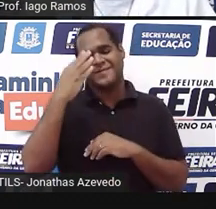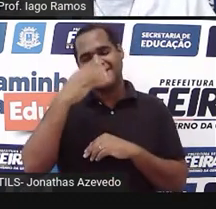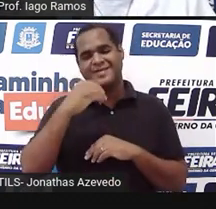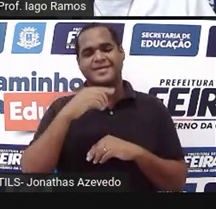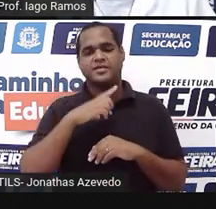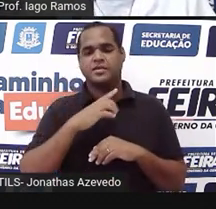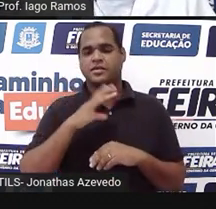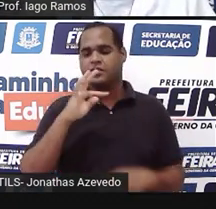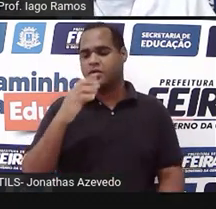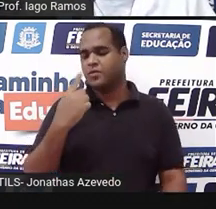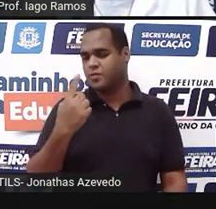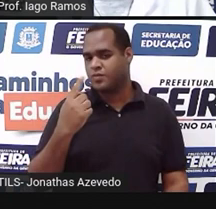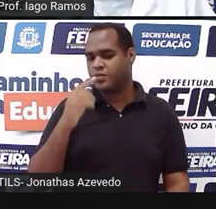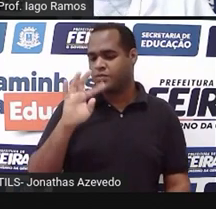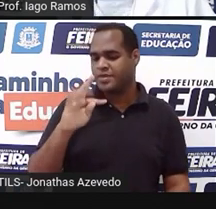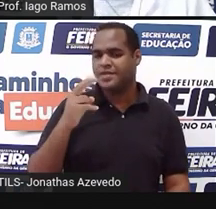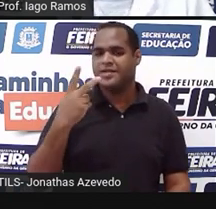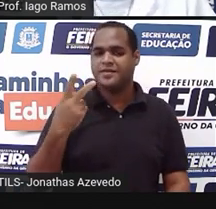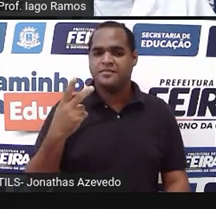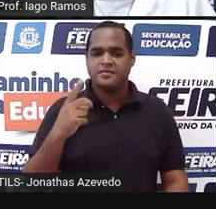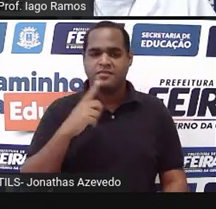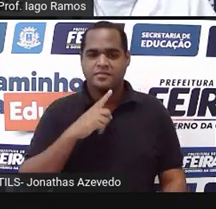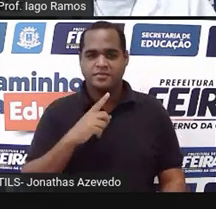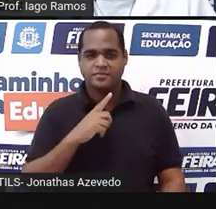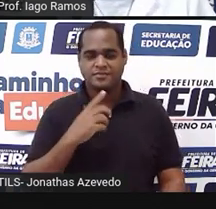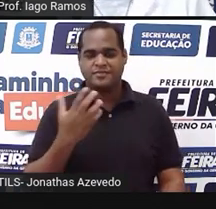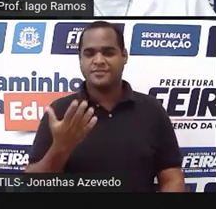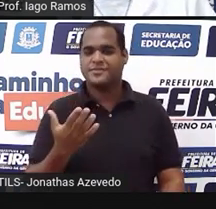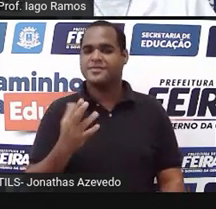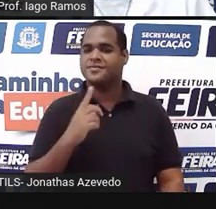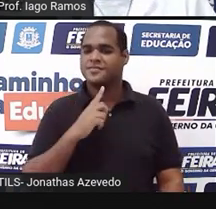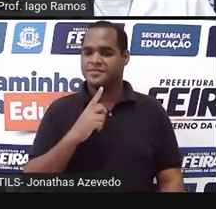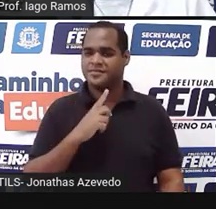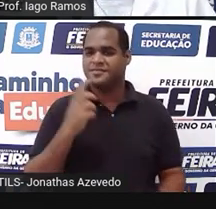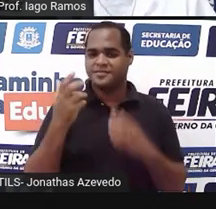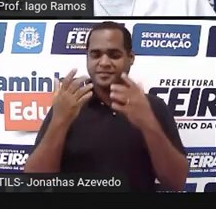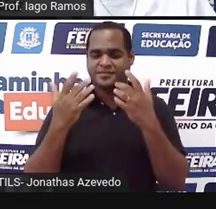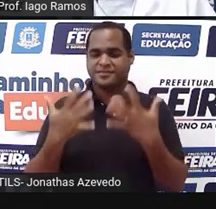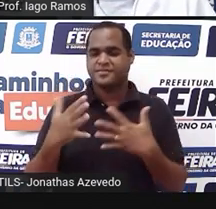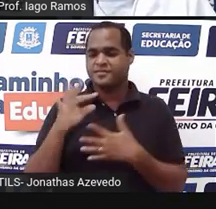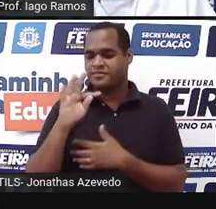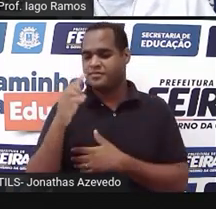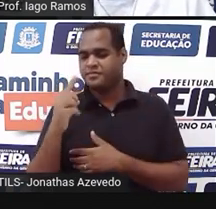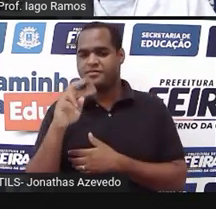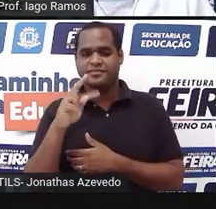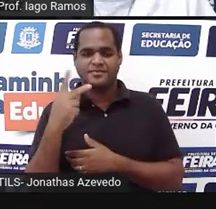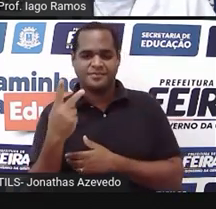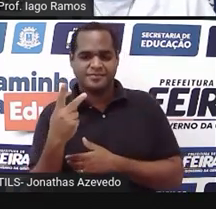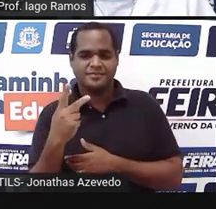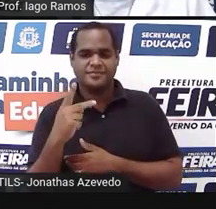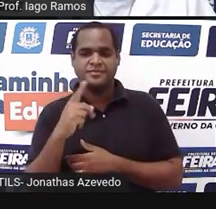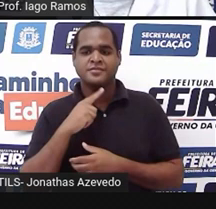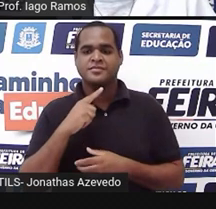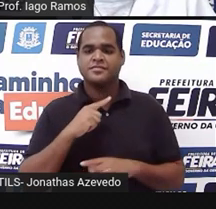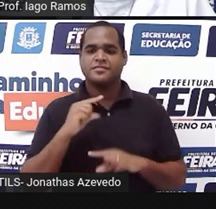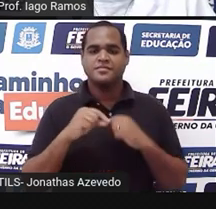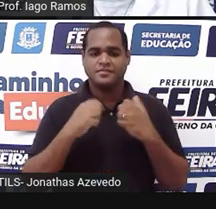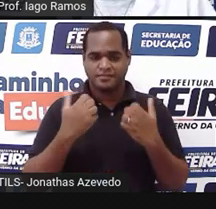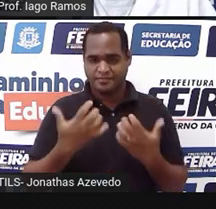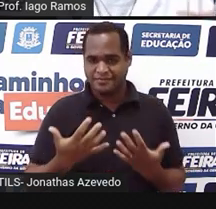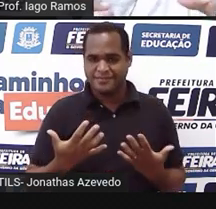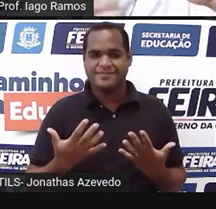triângulo tem um que eu tô chamado de ter um triângulo e um triângulo menor que eu tô chamando de triângulos 2 O T2